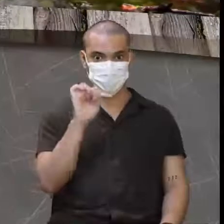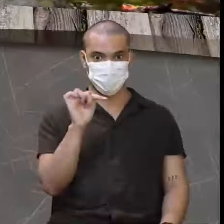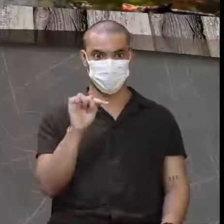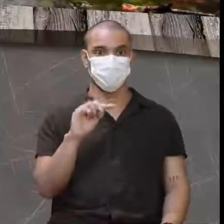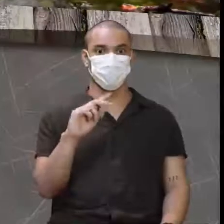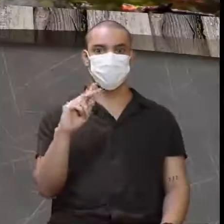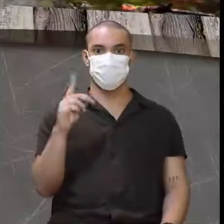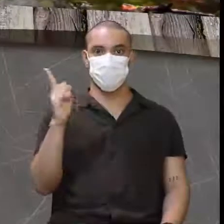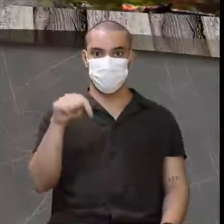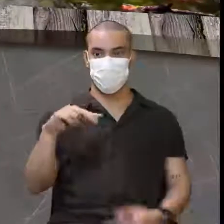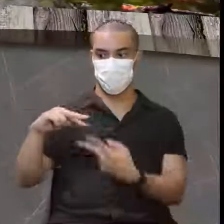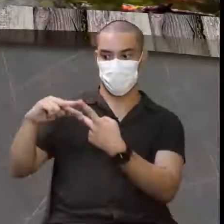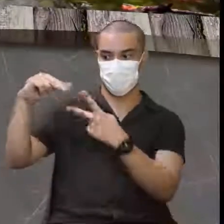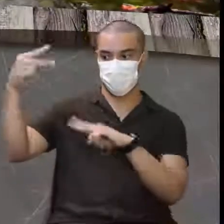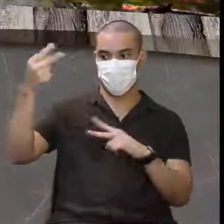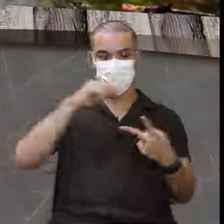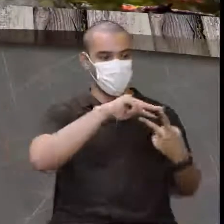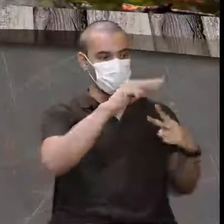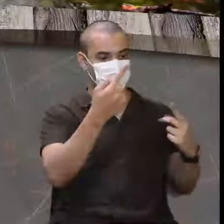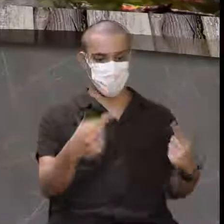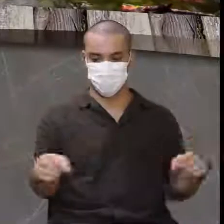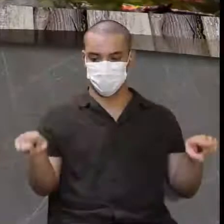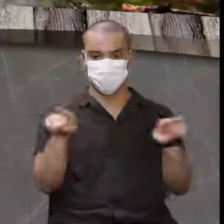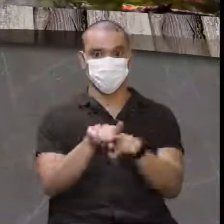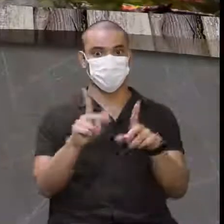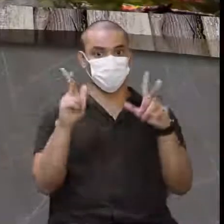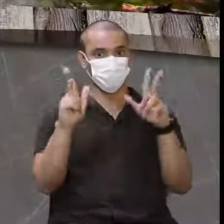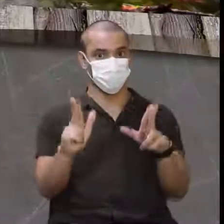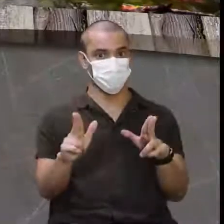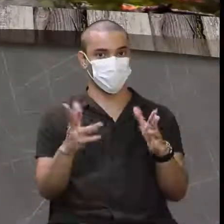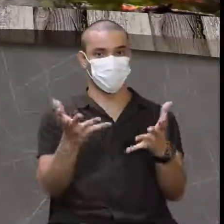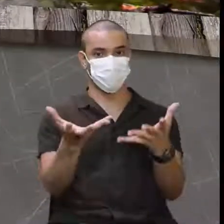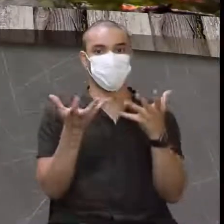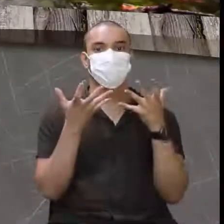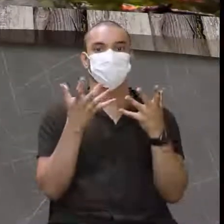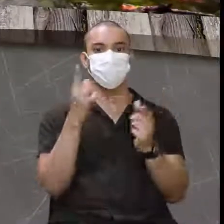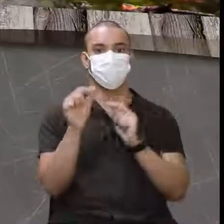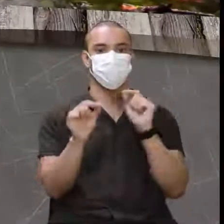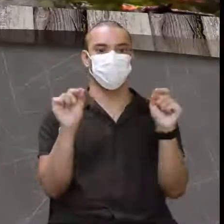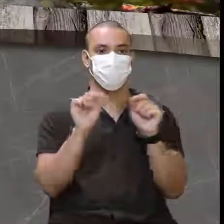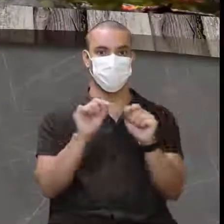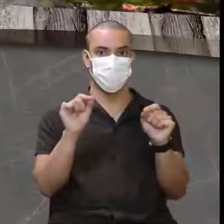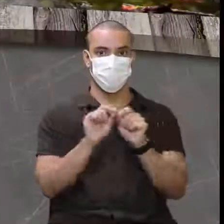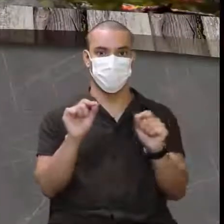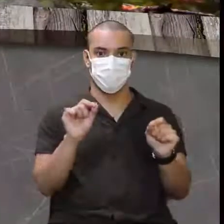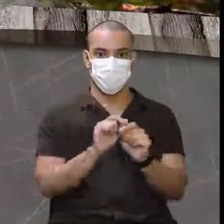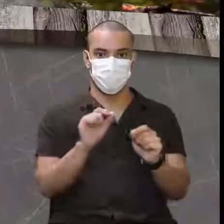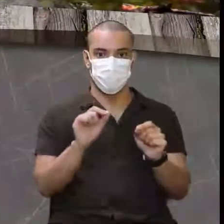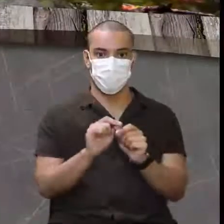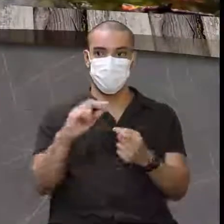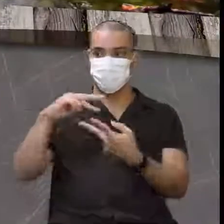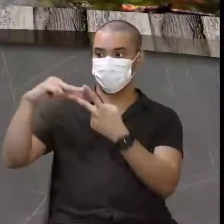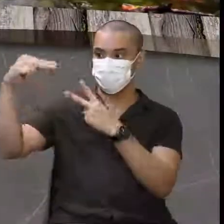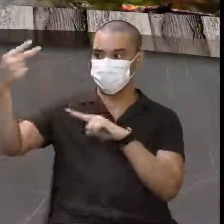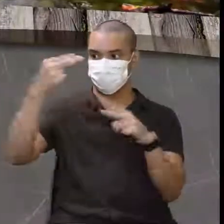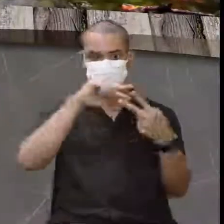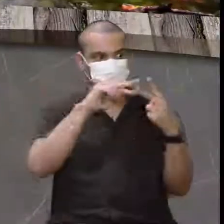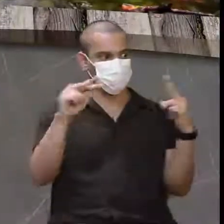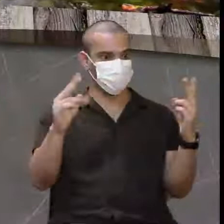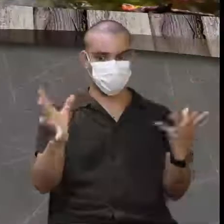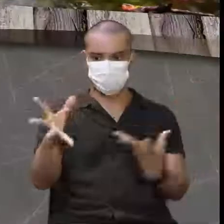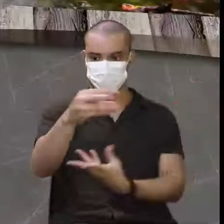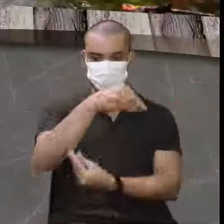os homozigotos, com alelos homozigotos, ele queria fazer os cruzamentos entre eles para ver o